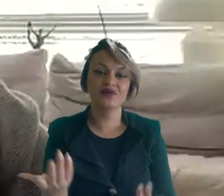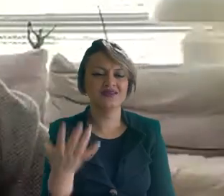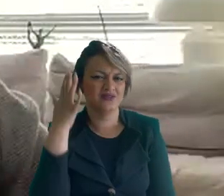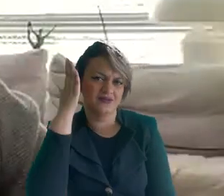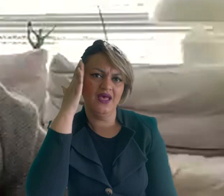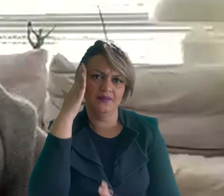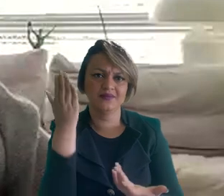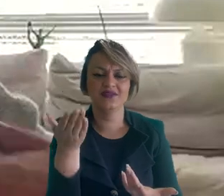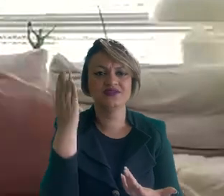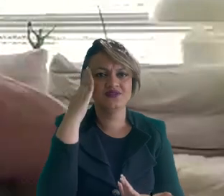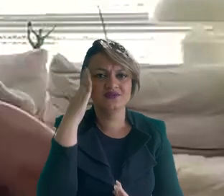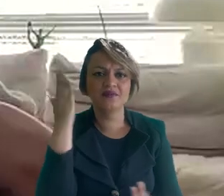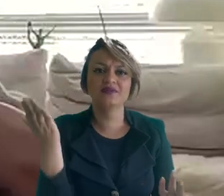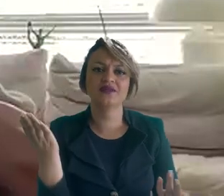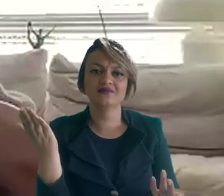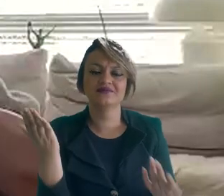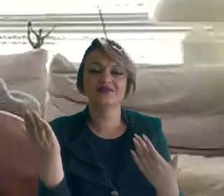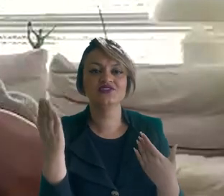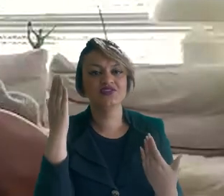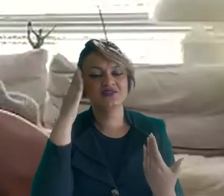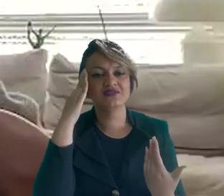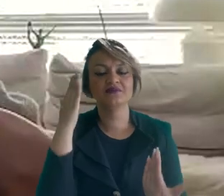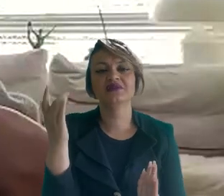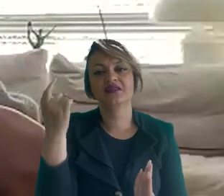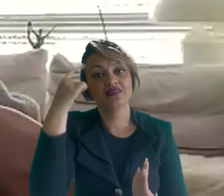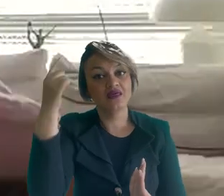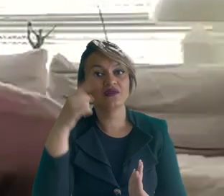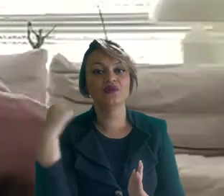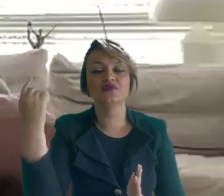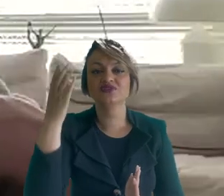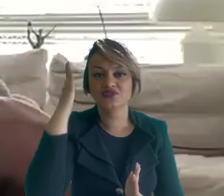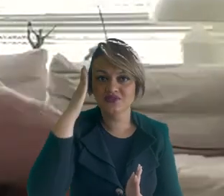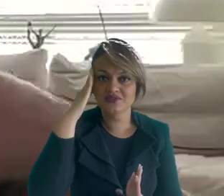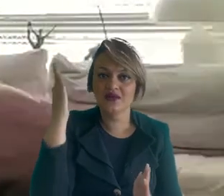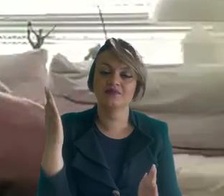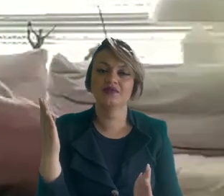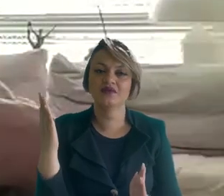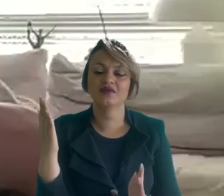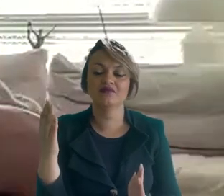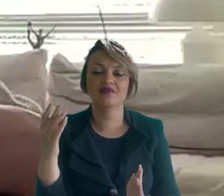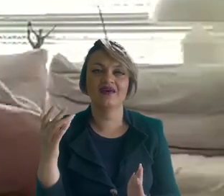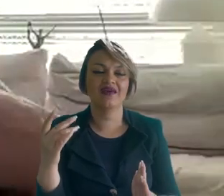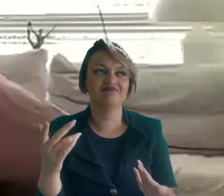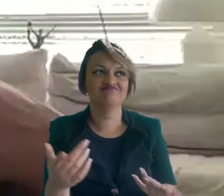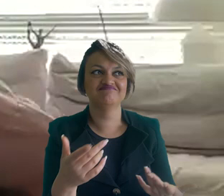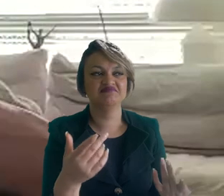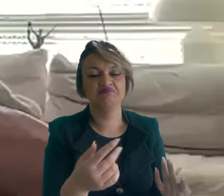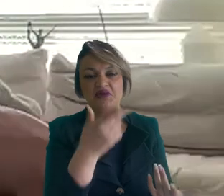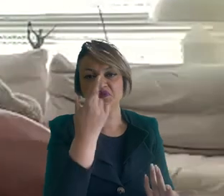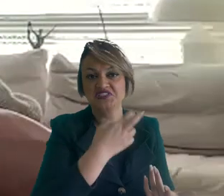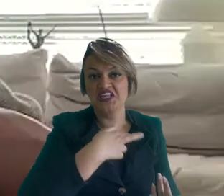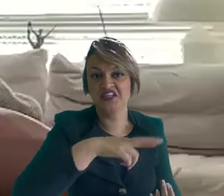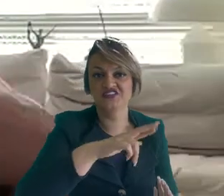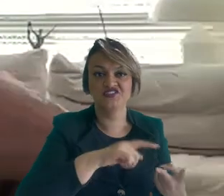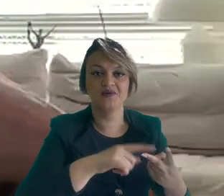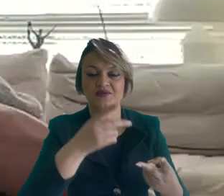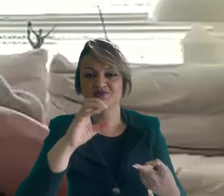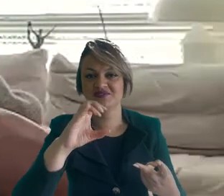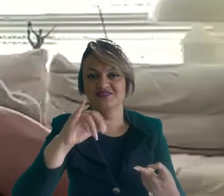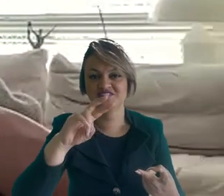entendemos perfeitamente O que isso está na nossa concepção canônica religiosa civil